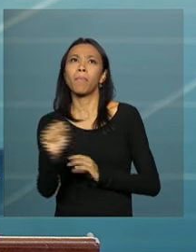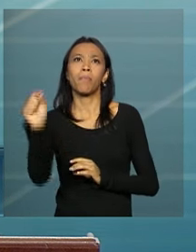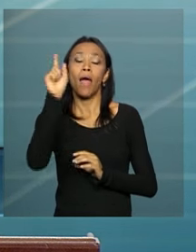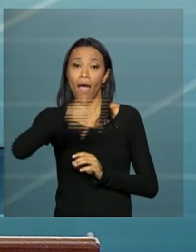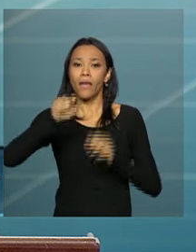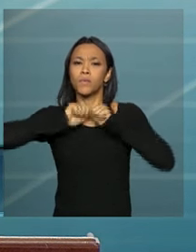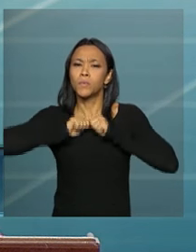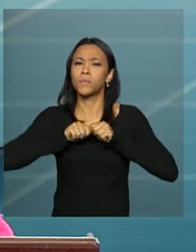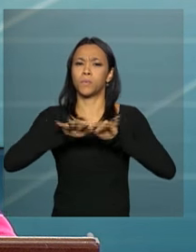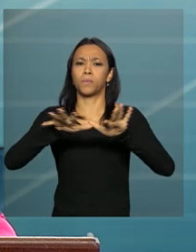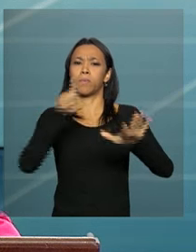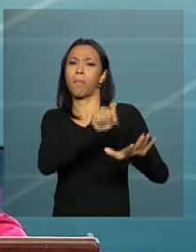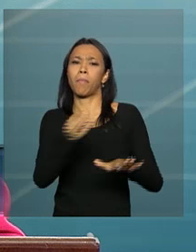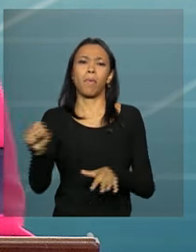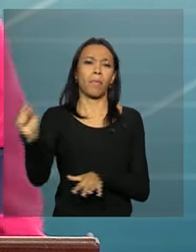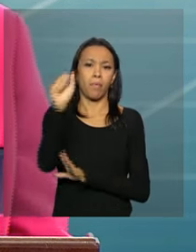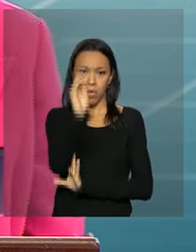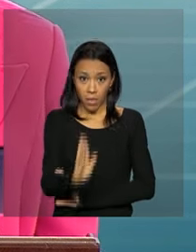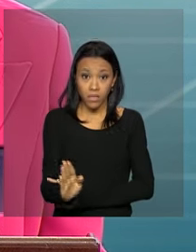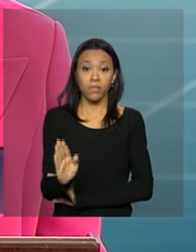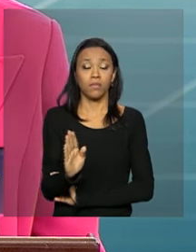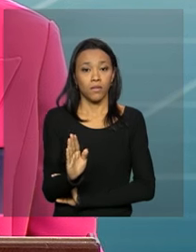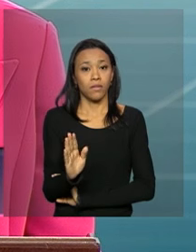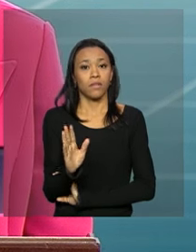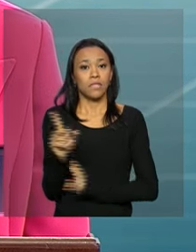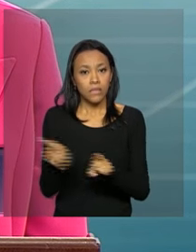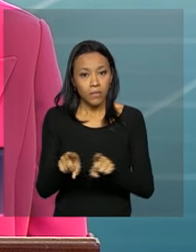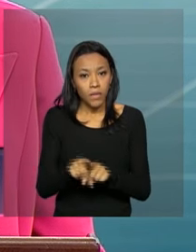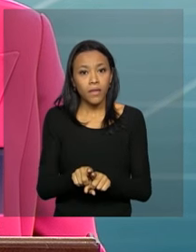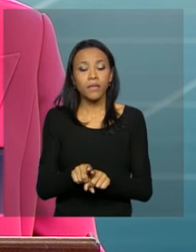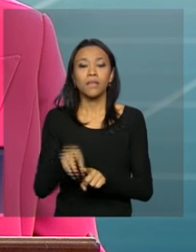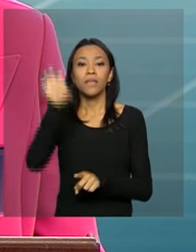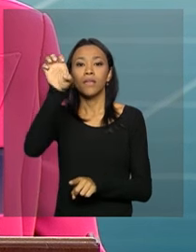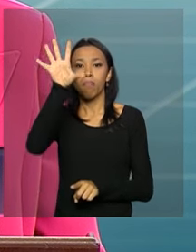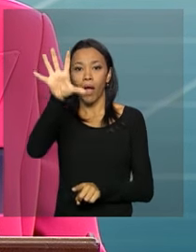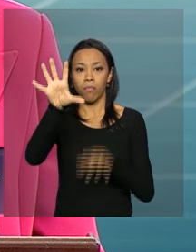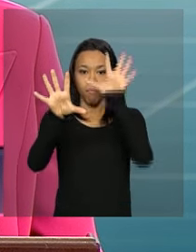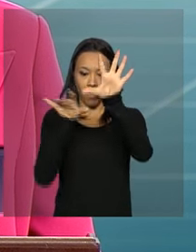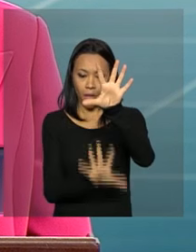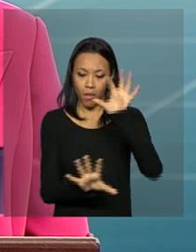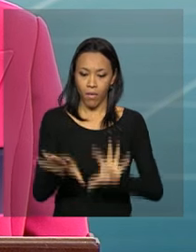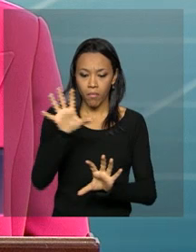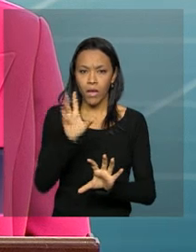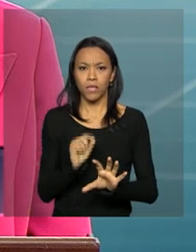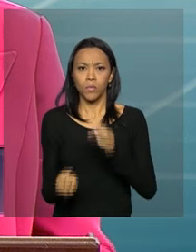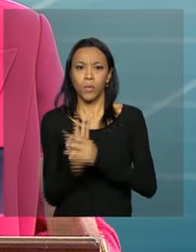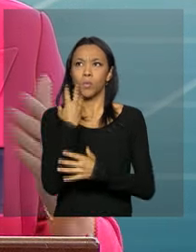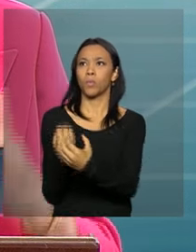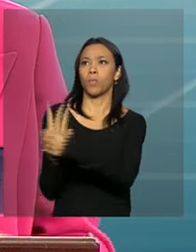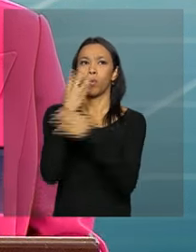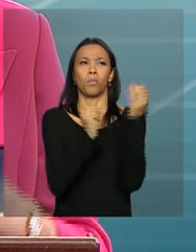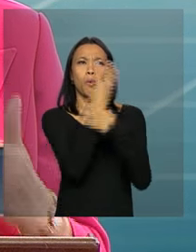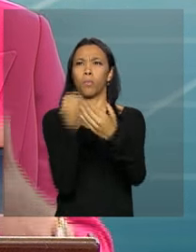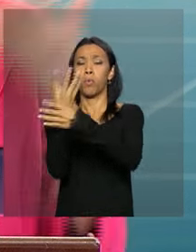interiorização desses institutos pelo Brasil e a regionalização também desses institutos pelos